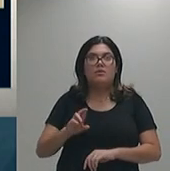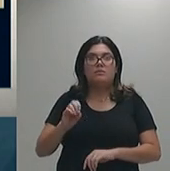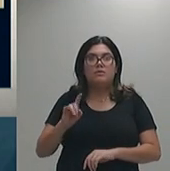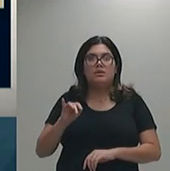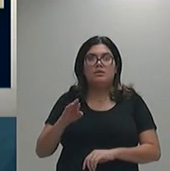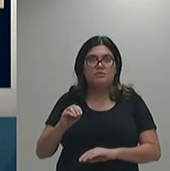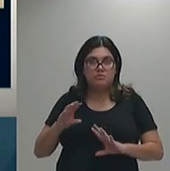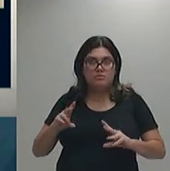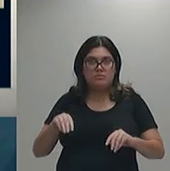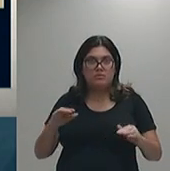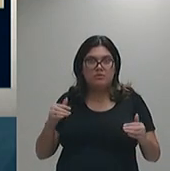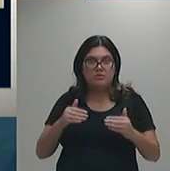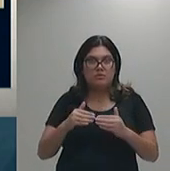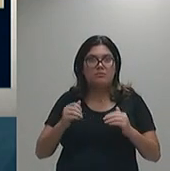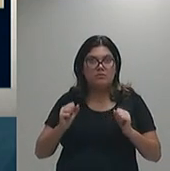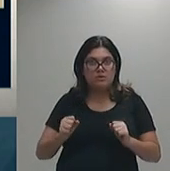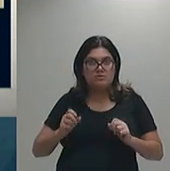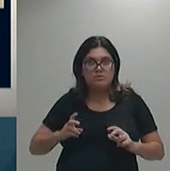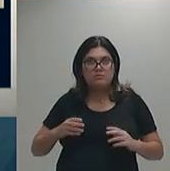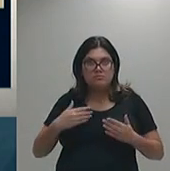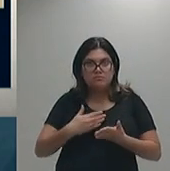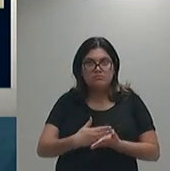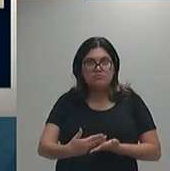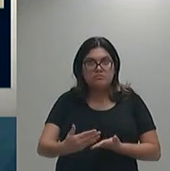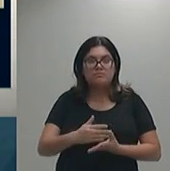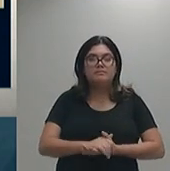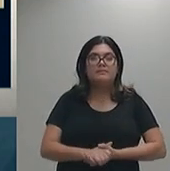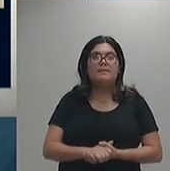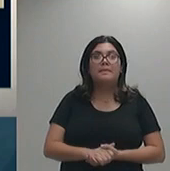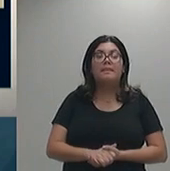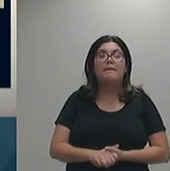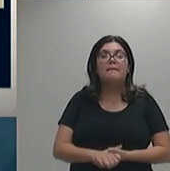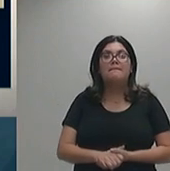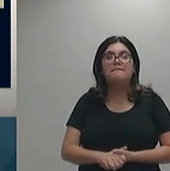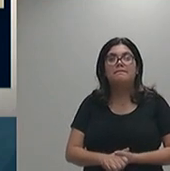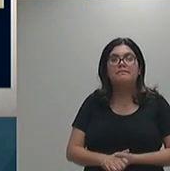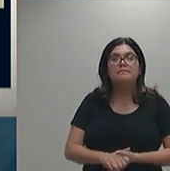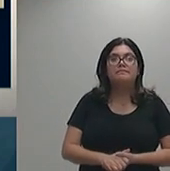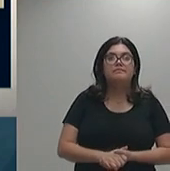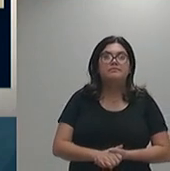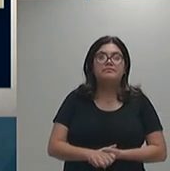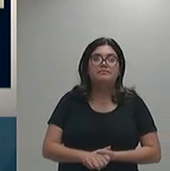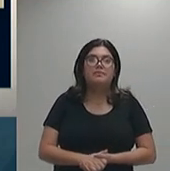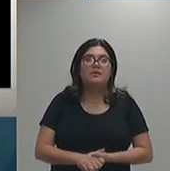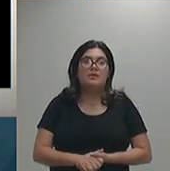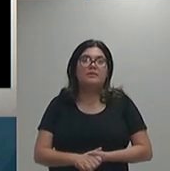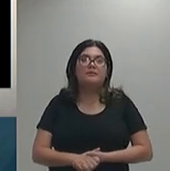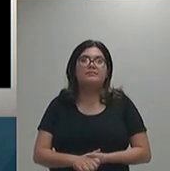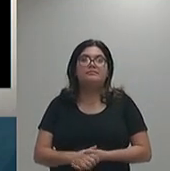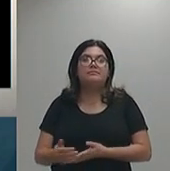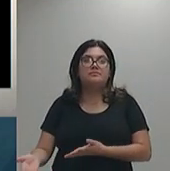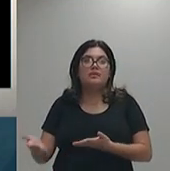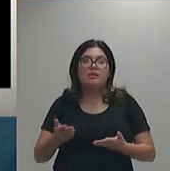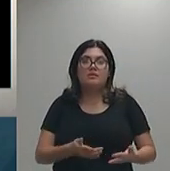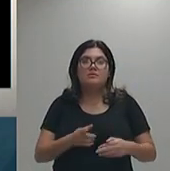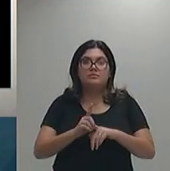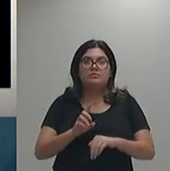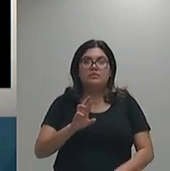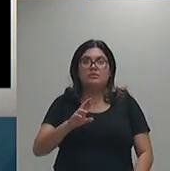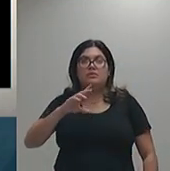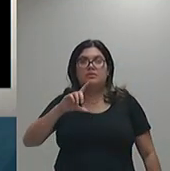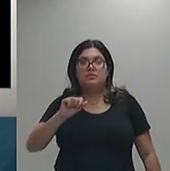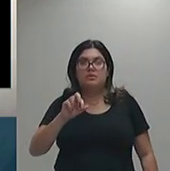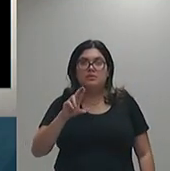podemos fazer assim bom então já convido convido A Tribuna o doutor Carlos Eduardo Caputo Bastos